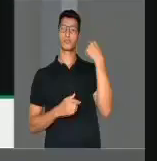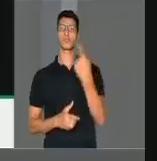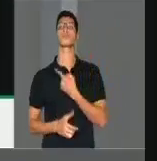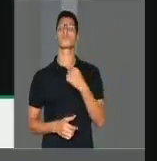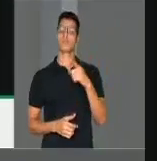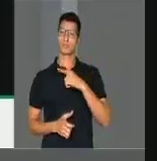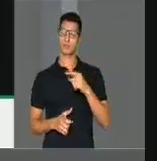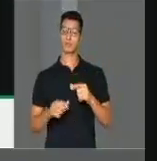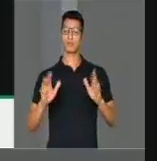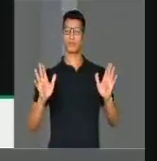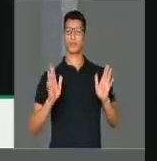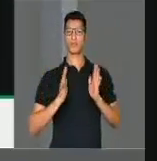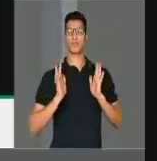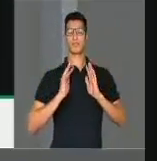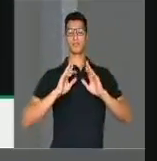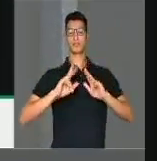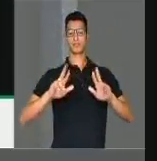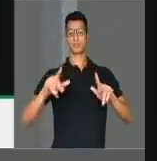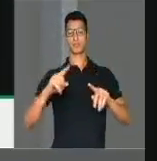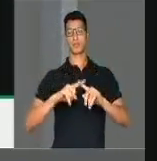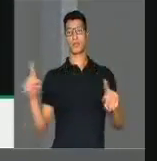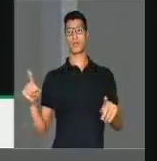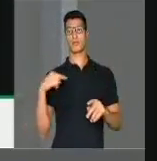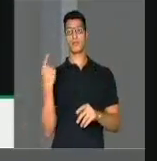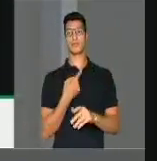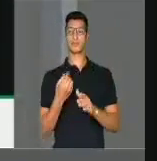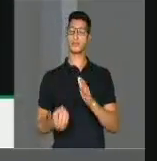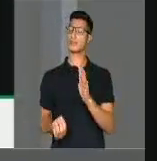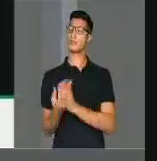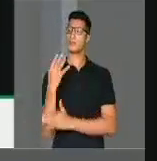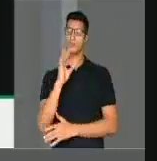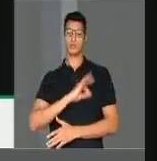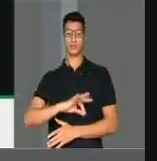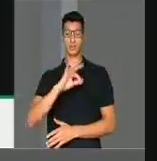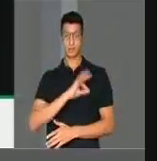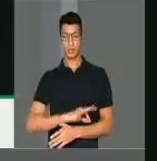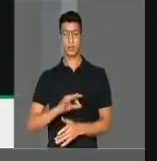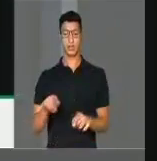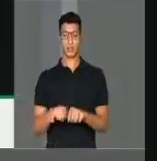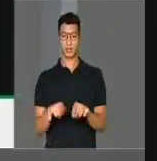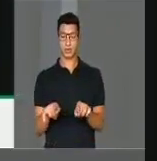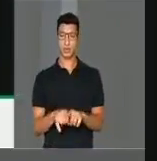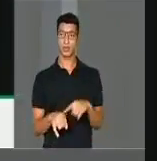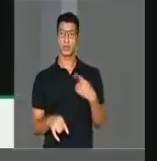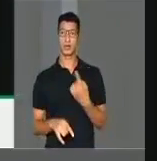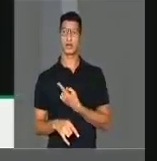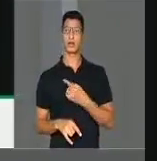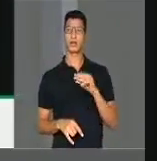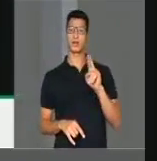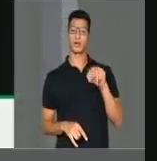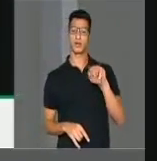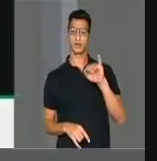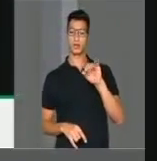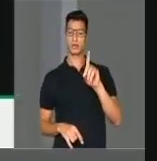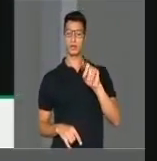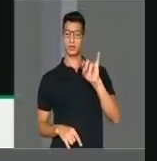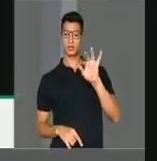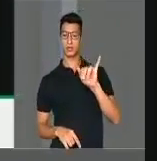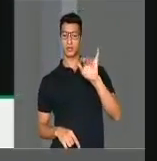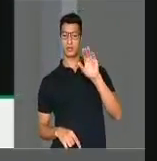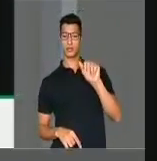Nordeste, nós temos várias riquezas, mas para nós gerarmos renda, para nós melhorarmos os nossos indicadores,